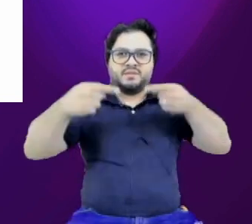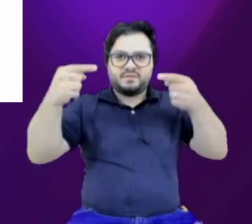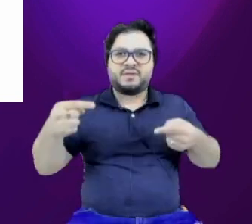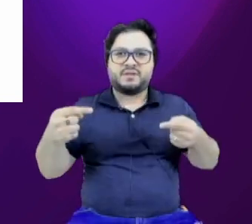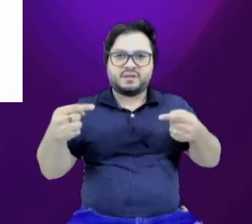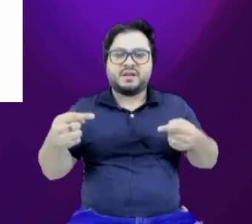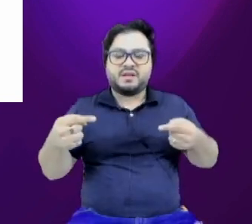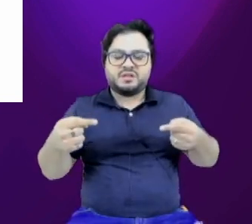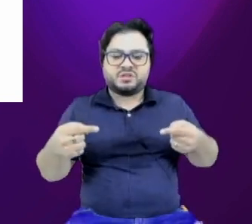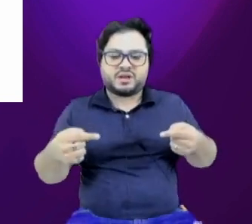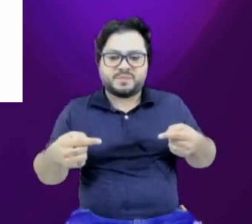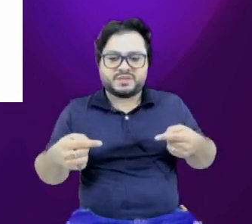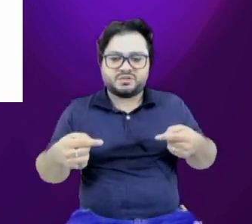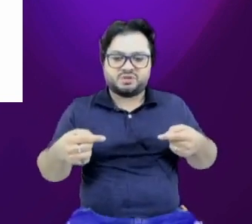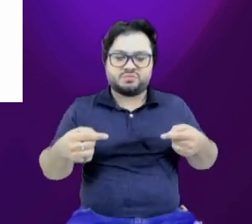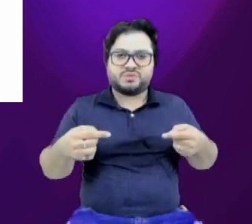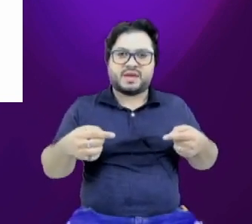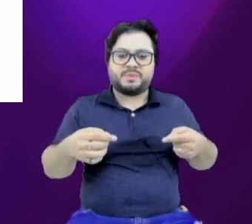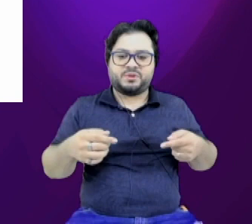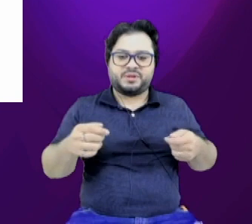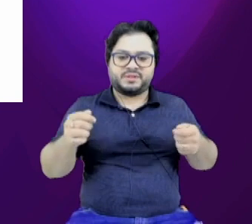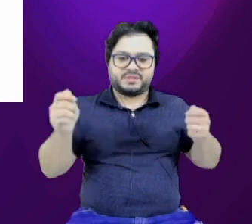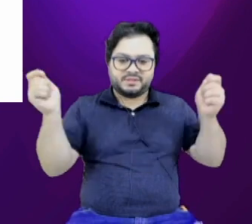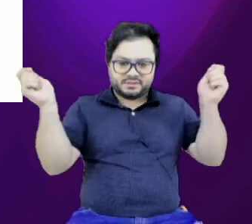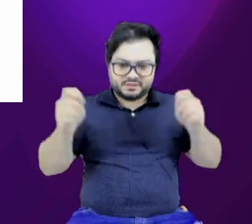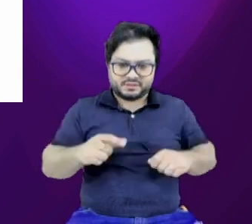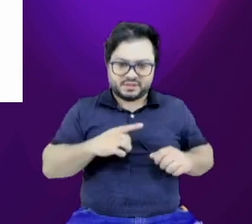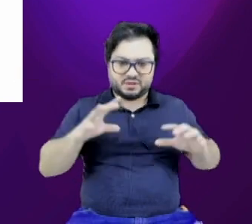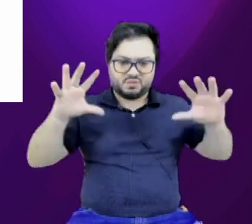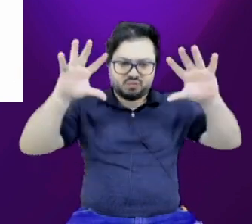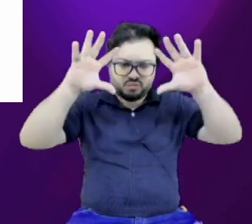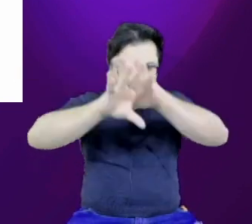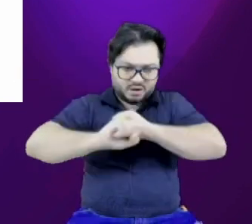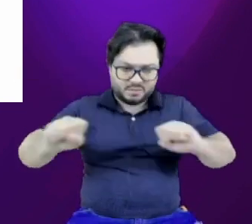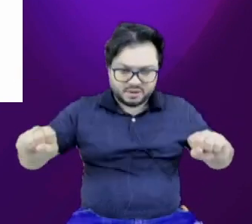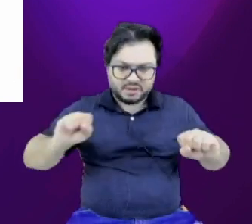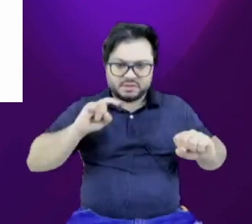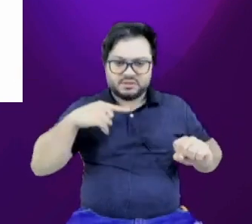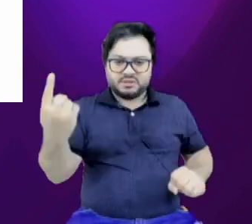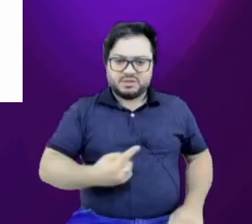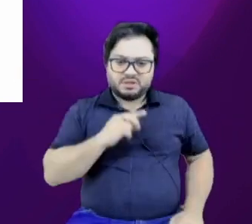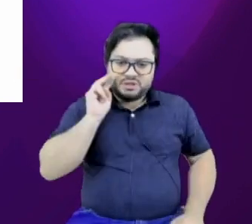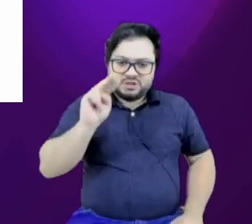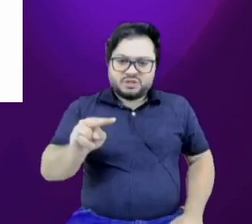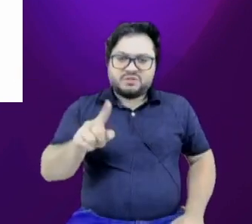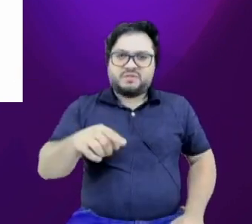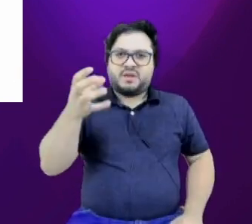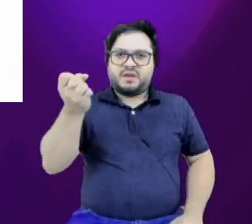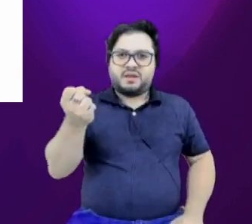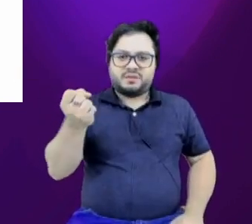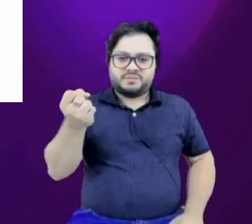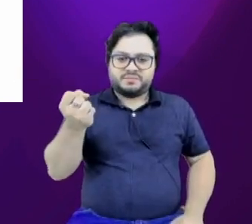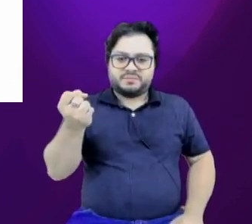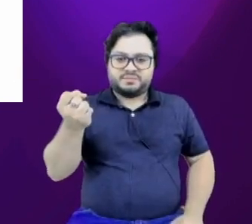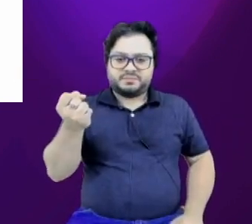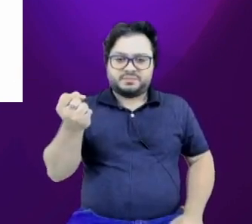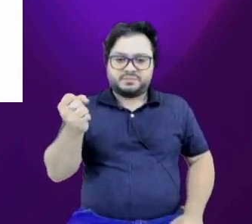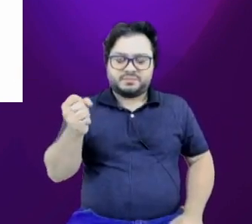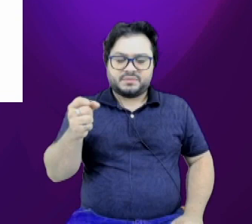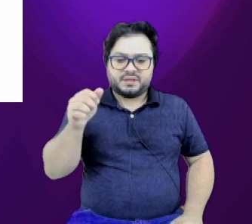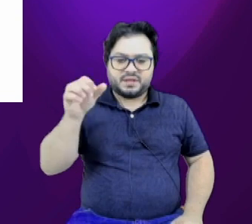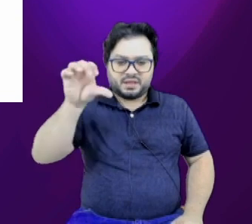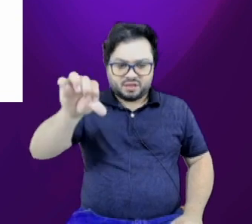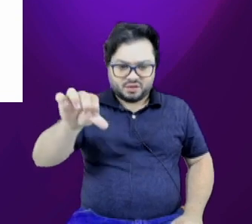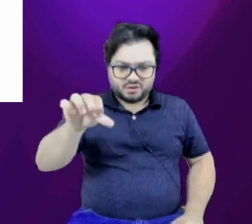e nós estamos com um apagão, quando a gente vê, nós somos laranja, né, de 10 a 19,